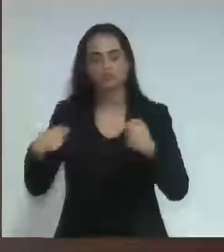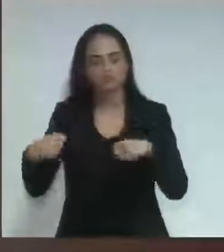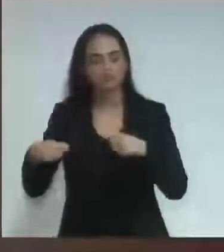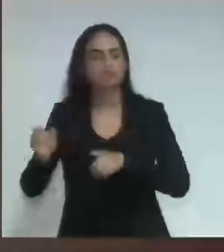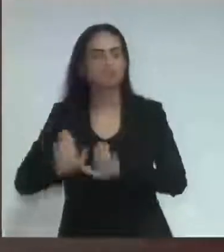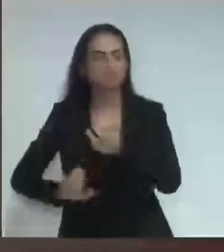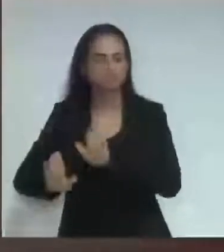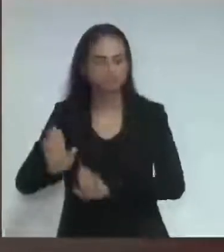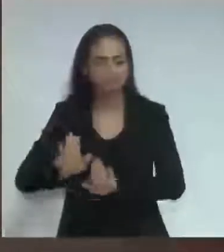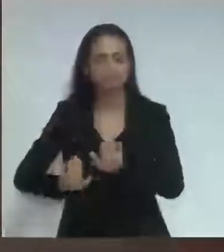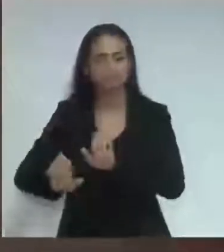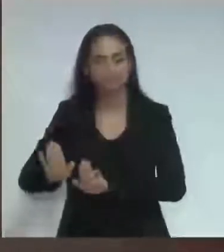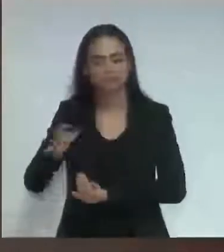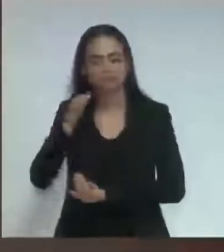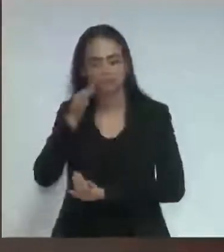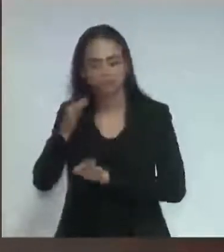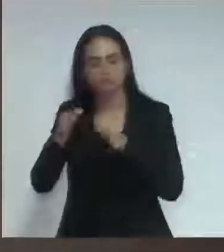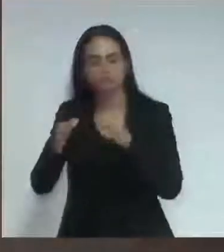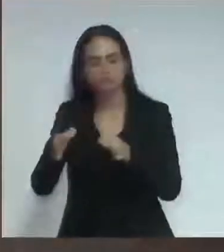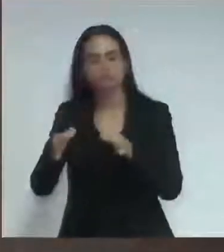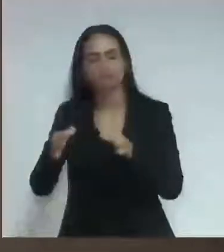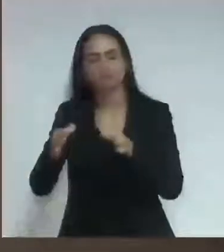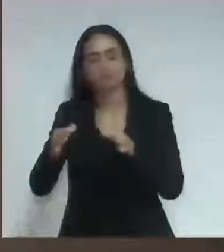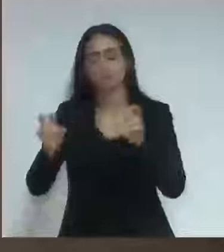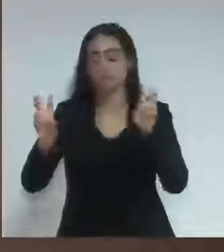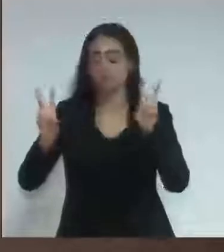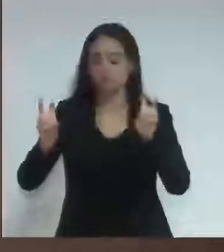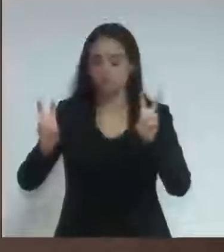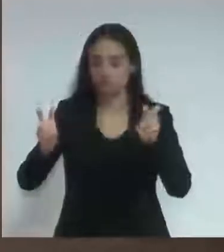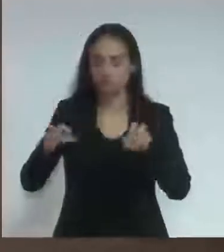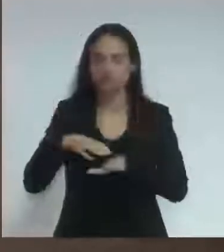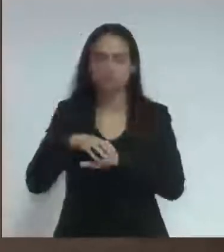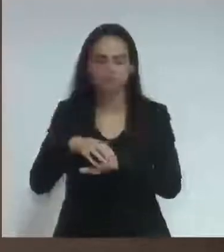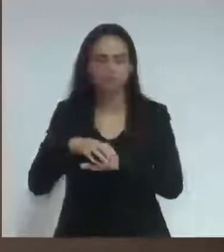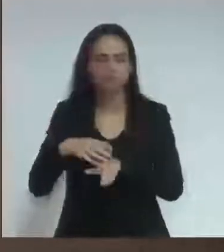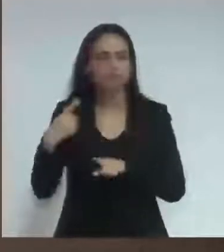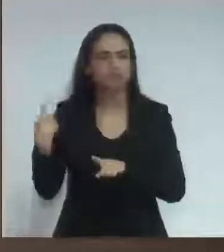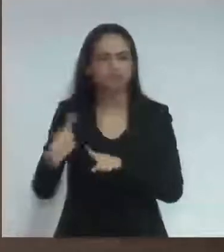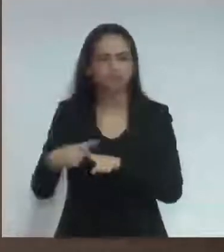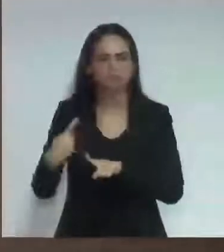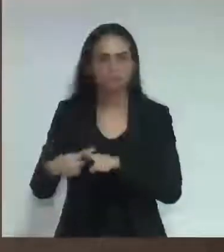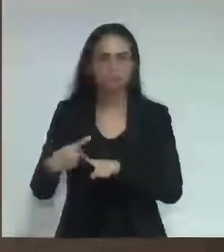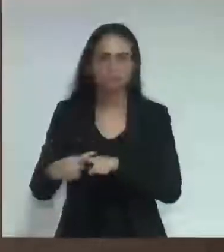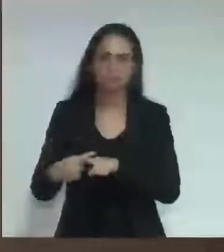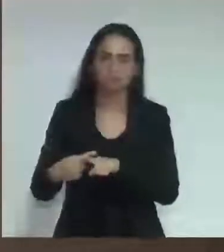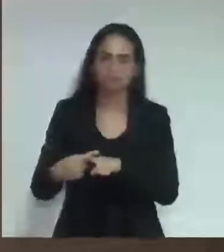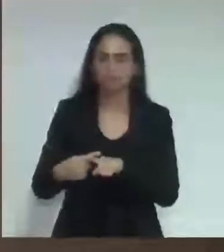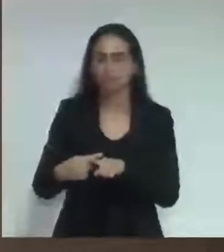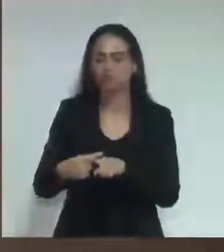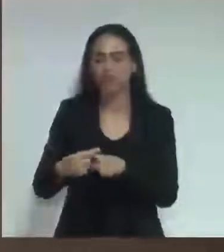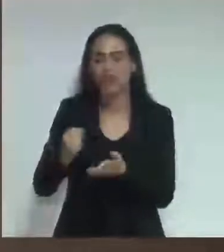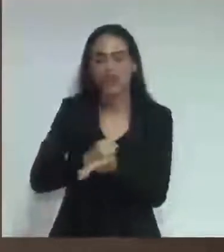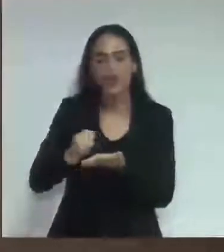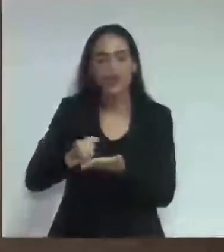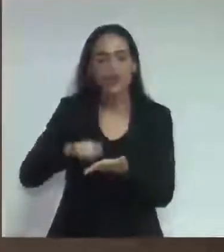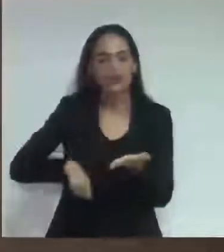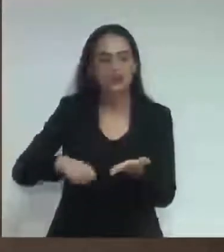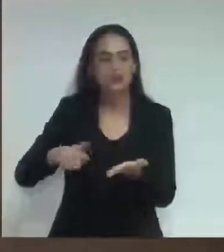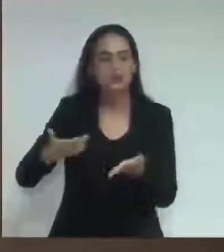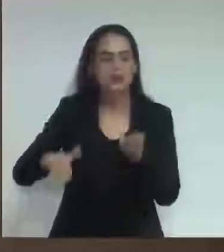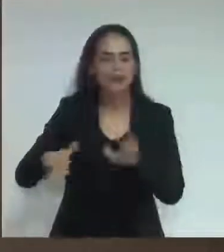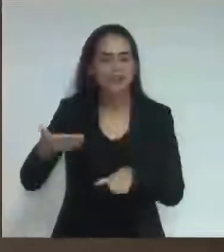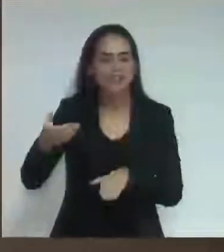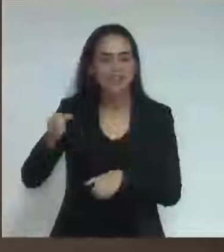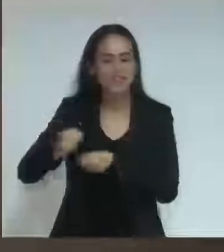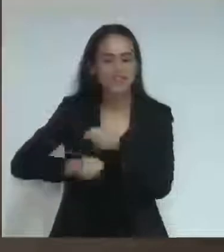atenção em relação a esse assunto, porque afinal os contratos normalmente são feitos aí por 10 anos, prorrogáveis por